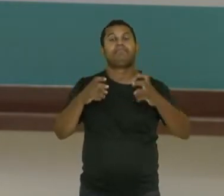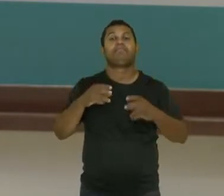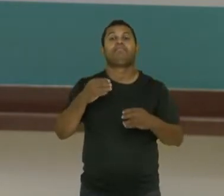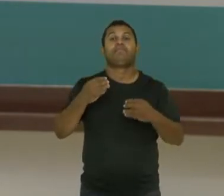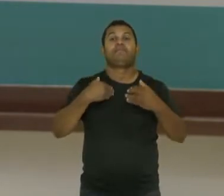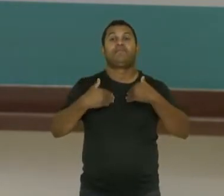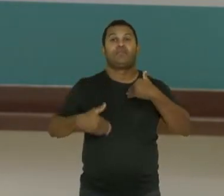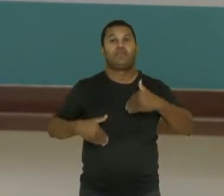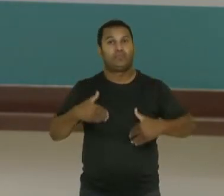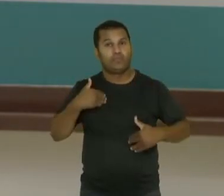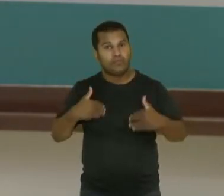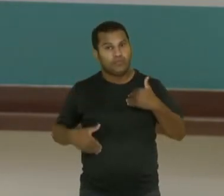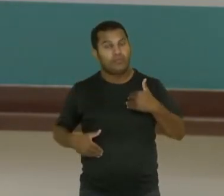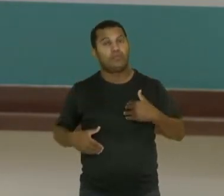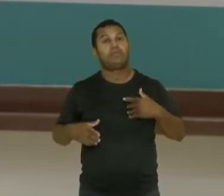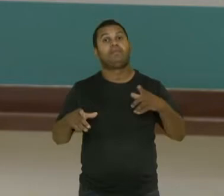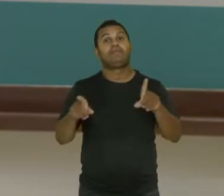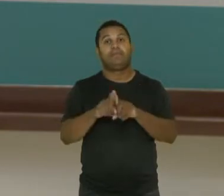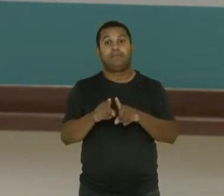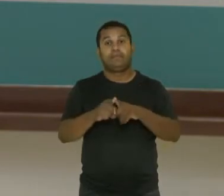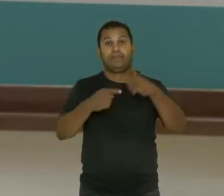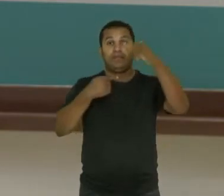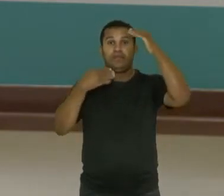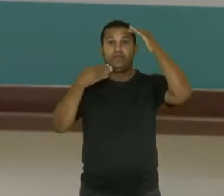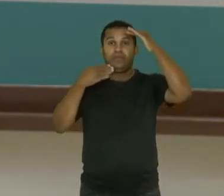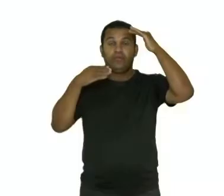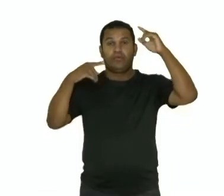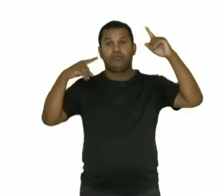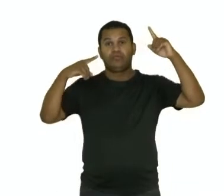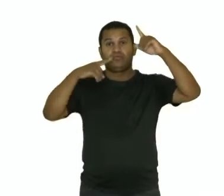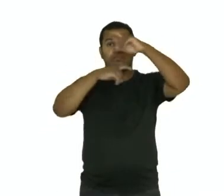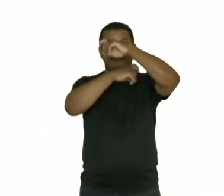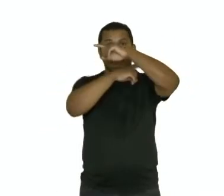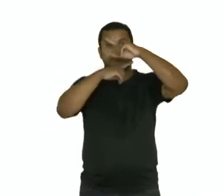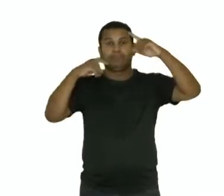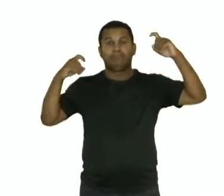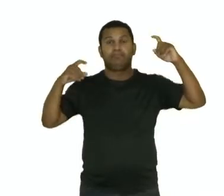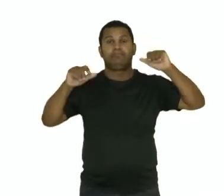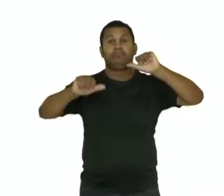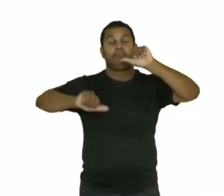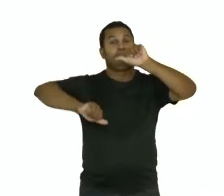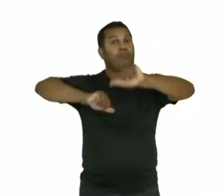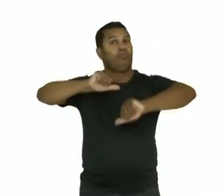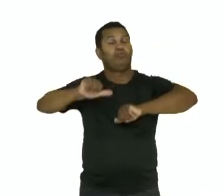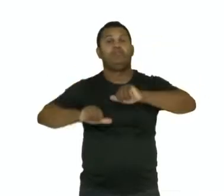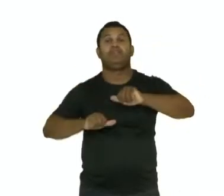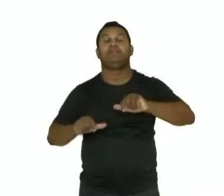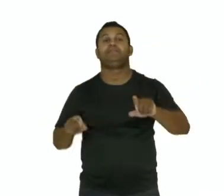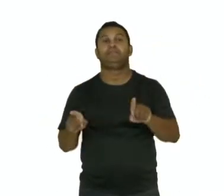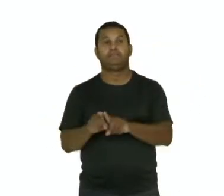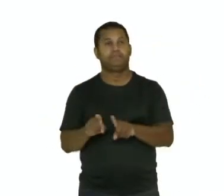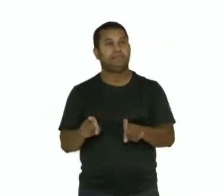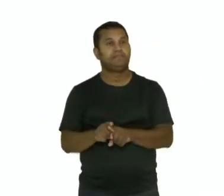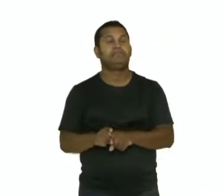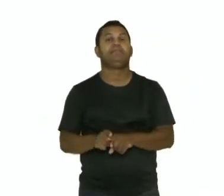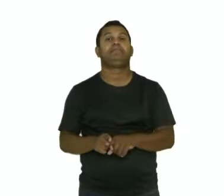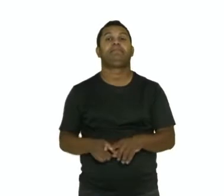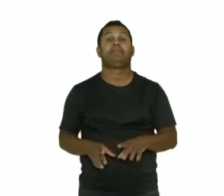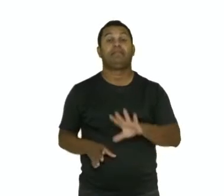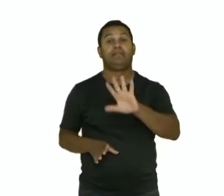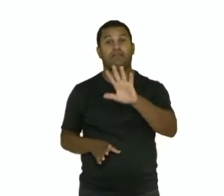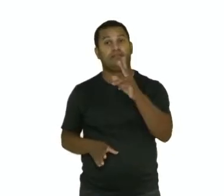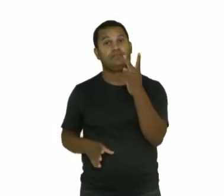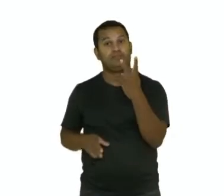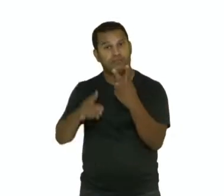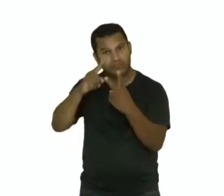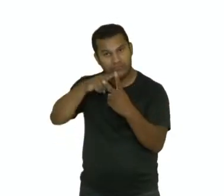distinta. E esses dois ritmos, eles vão representar diversos elementos da cultura na qual eles estão inseridos, aonde